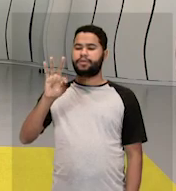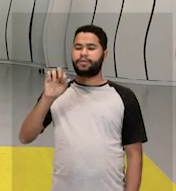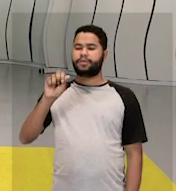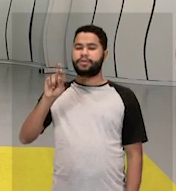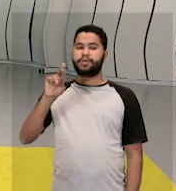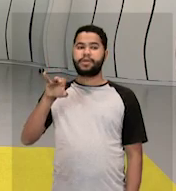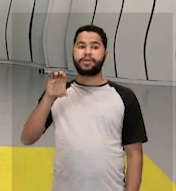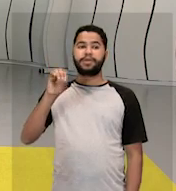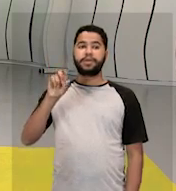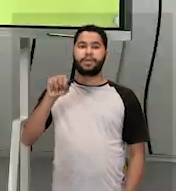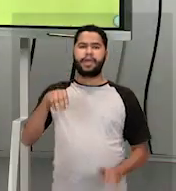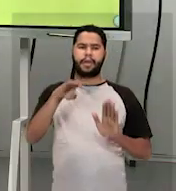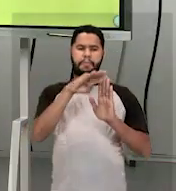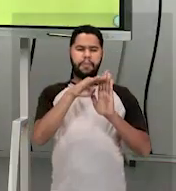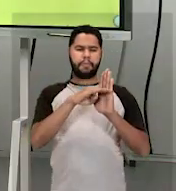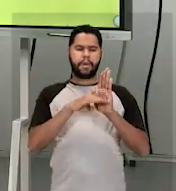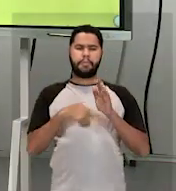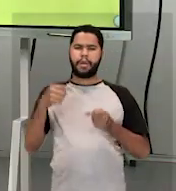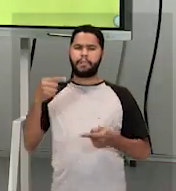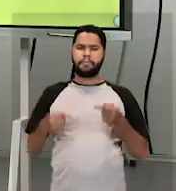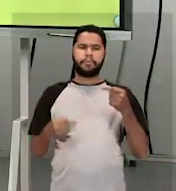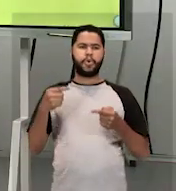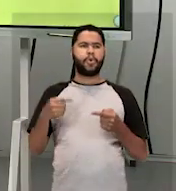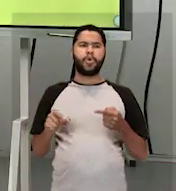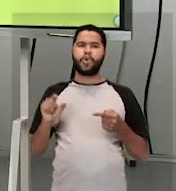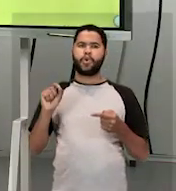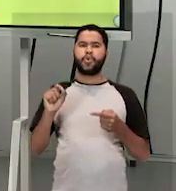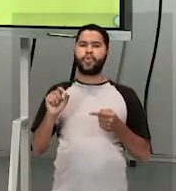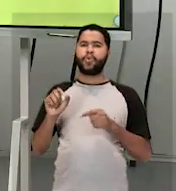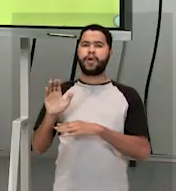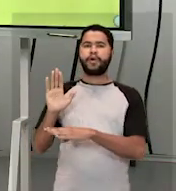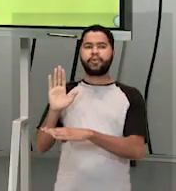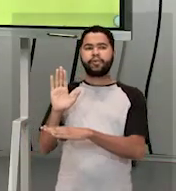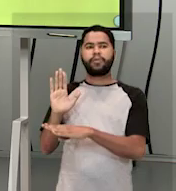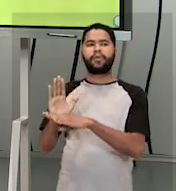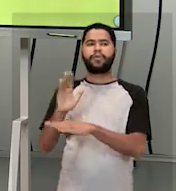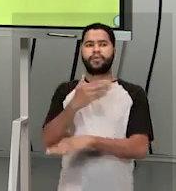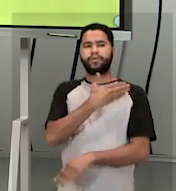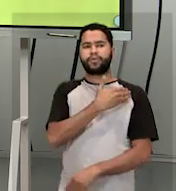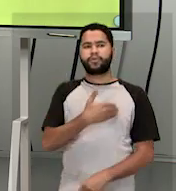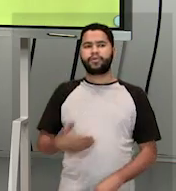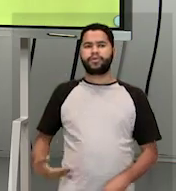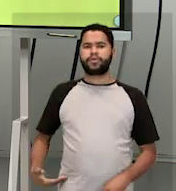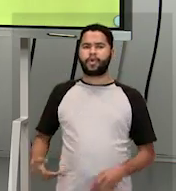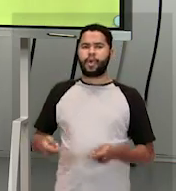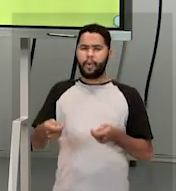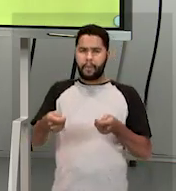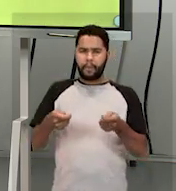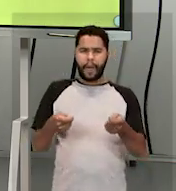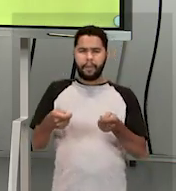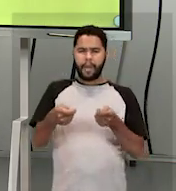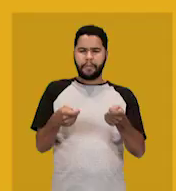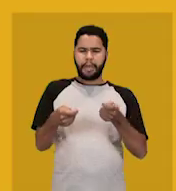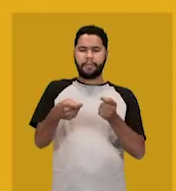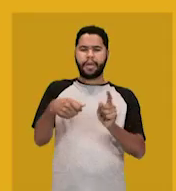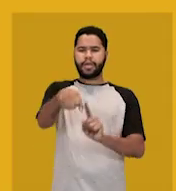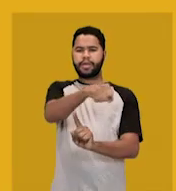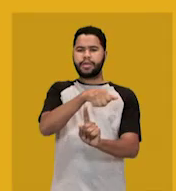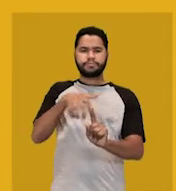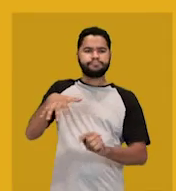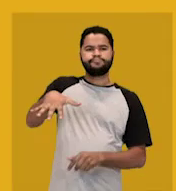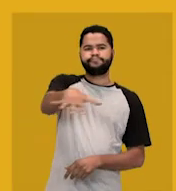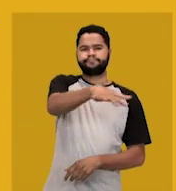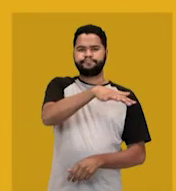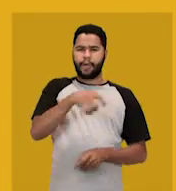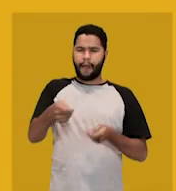prática de um regime político totalmente a favor do Estado como controlador da